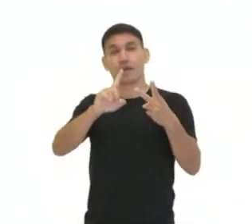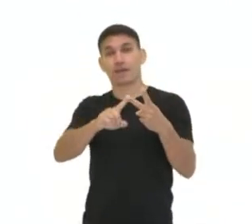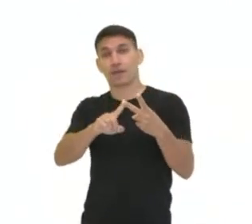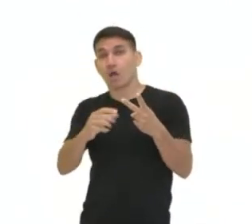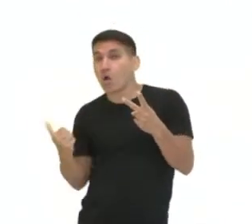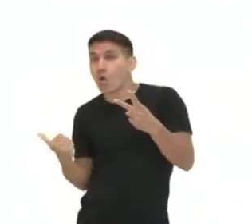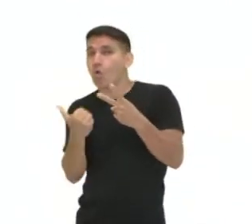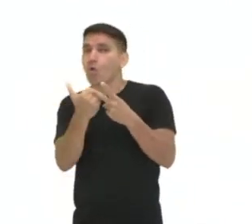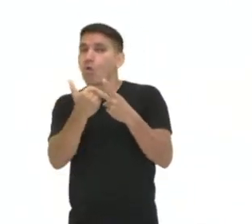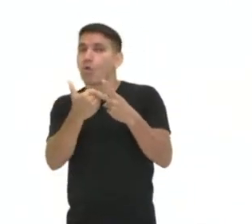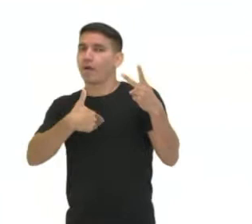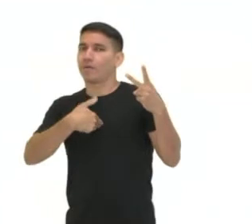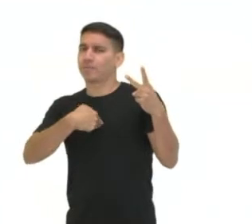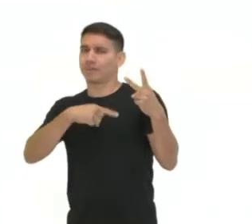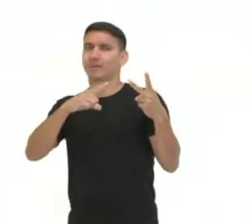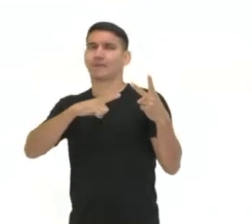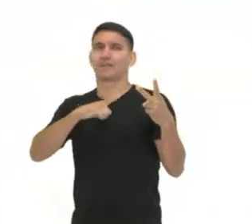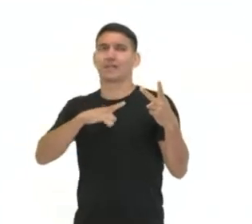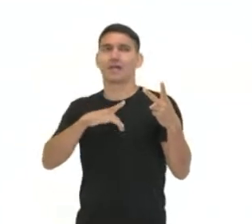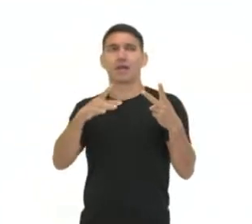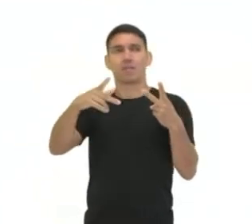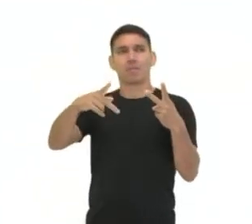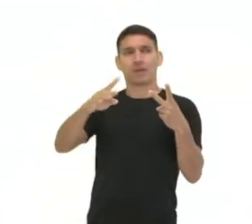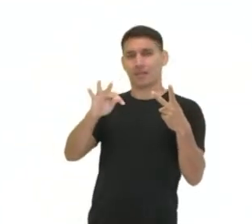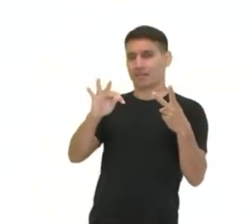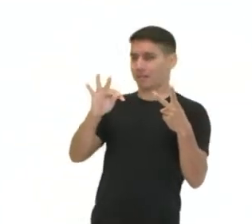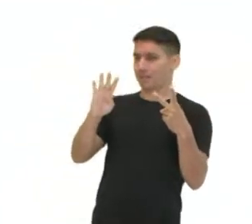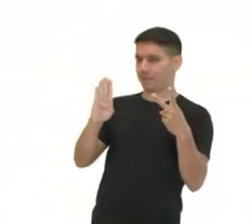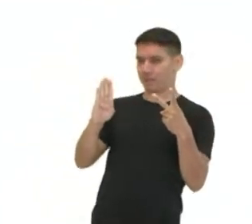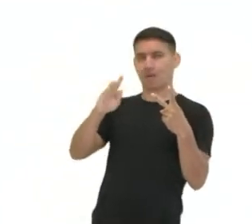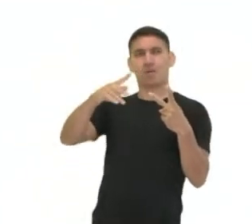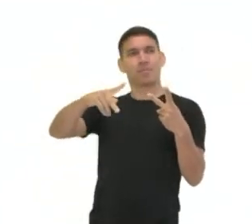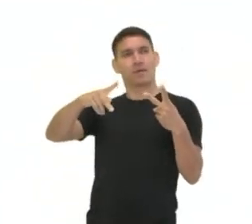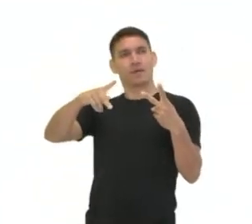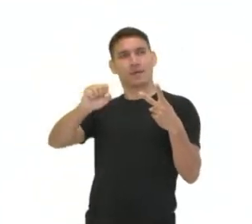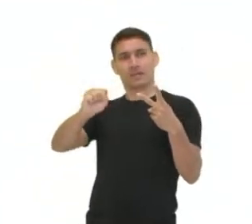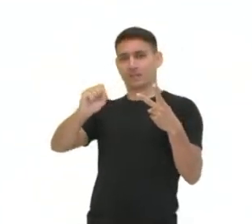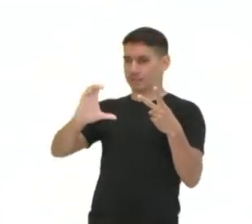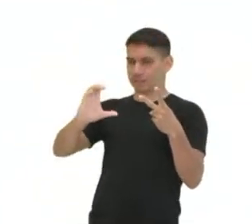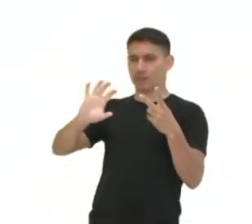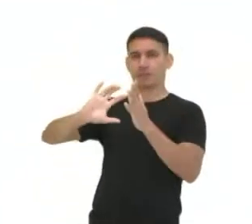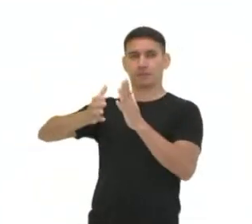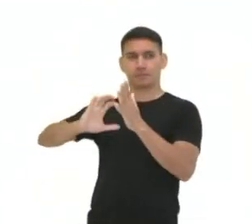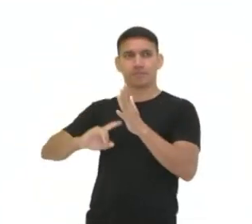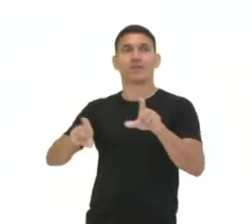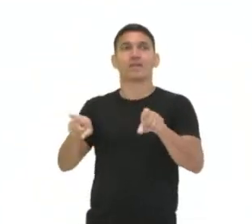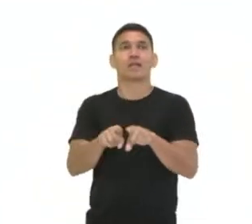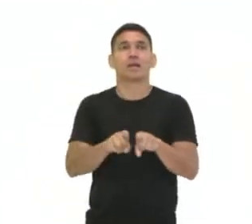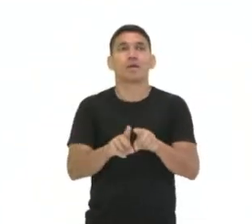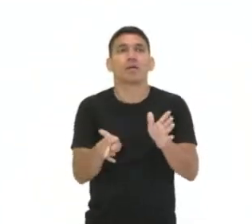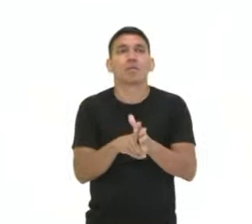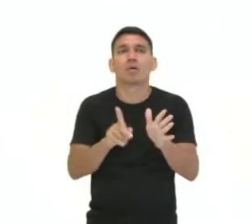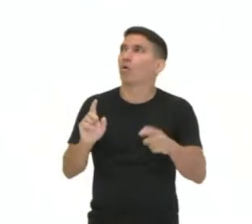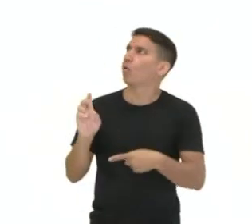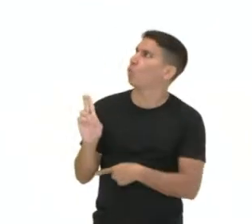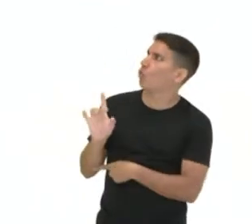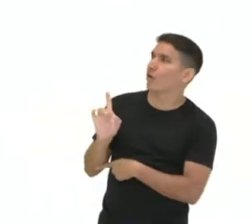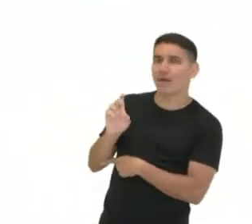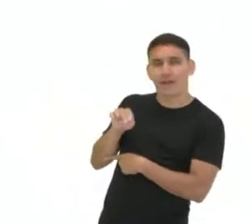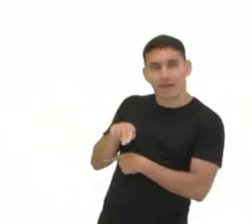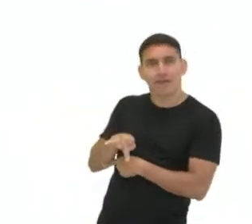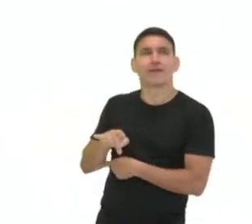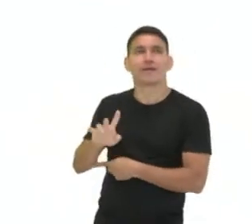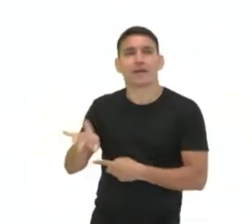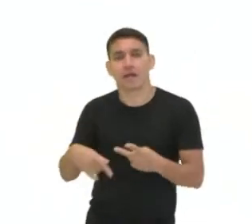getulismo, PTB e PSD, e o brigadeiro Eduardo Gomes, da UDN, União Democrática Nacional. E